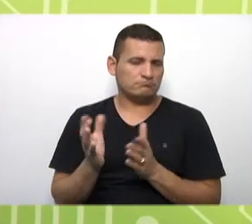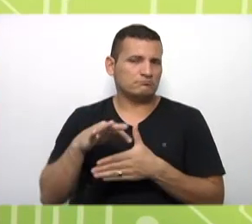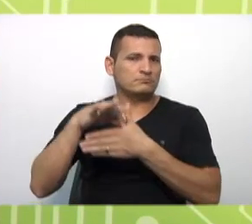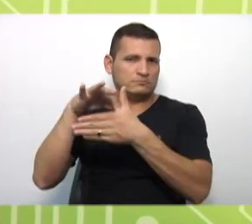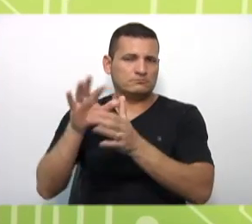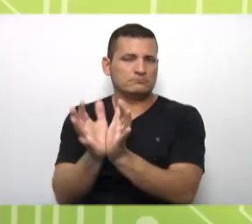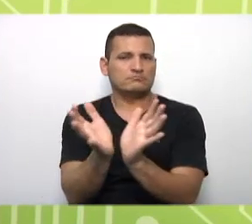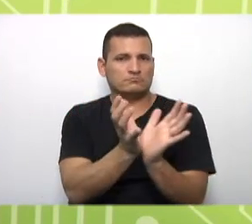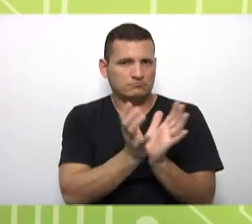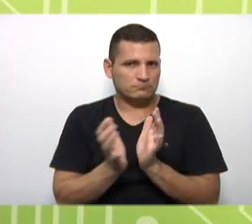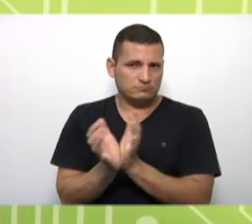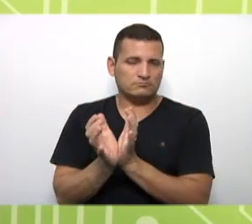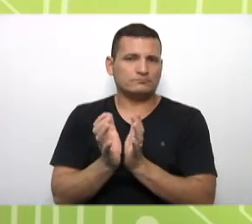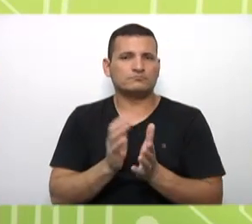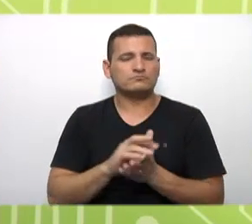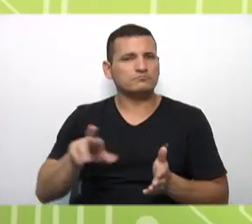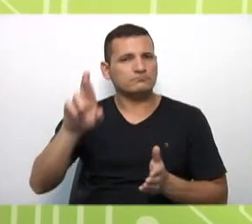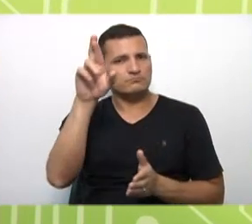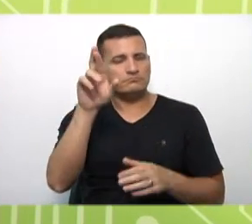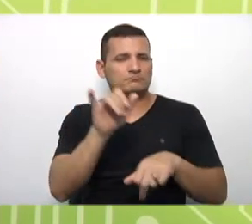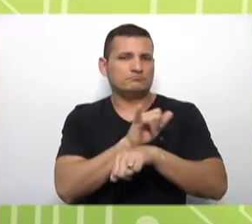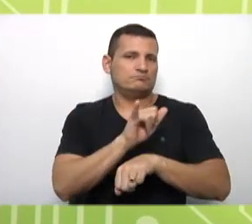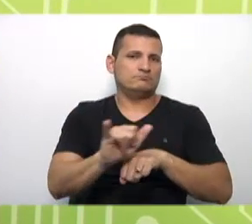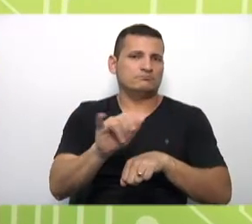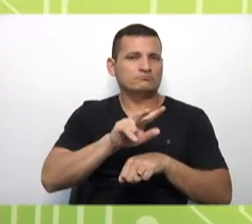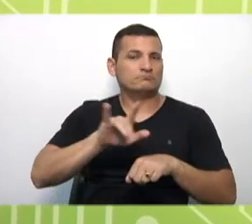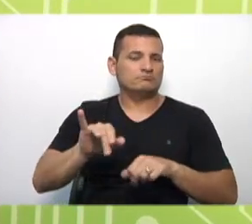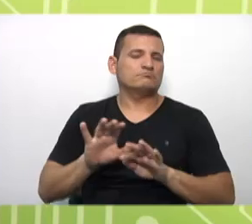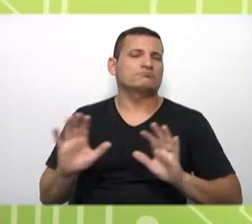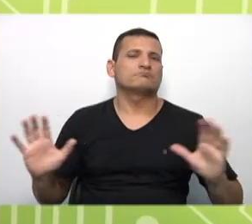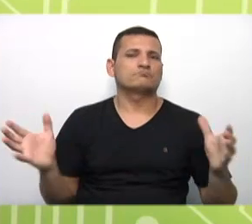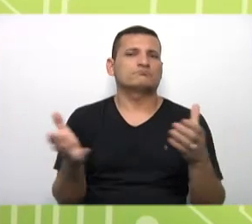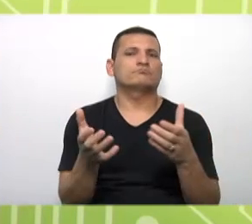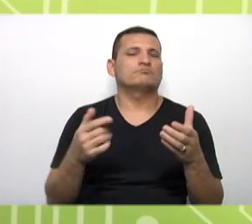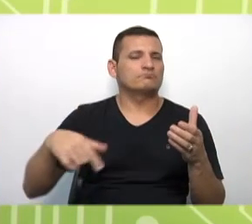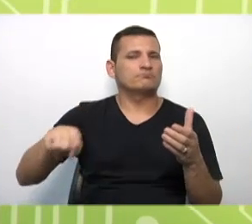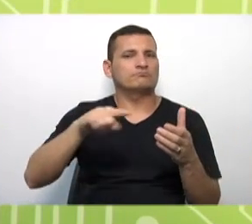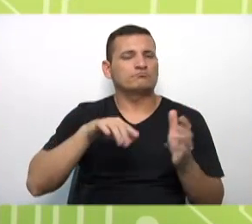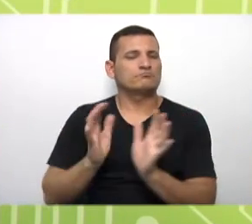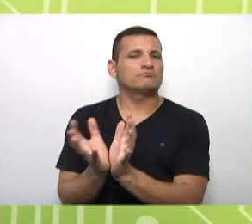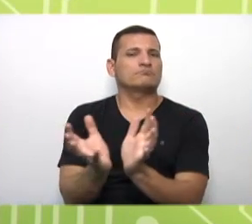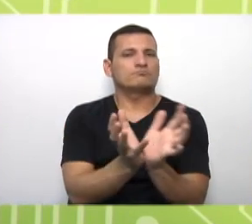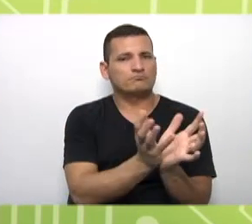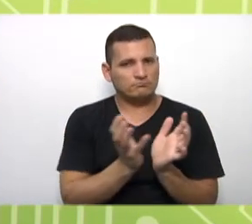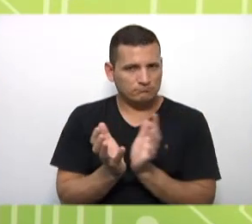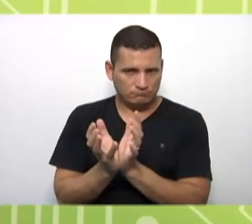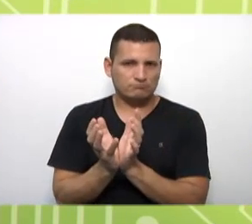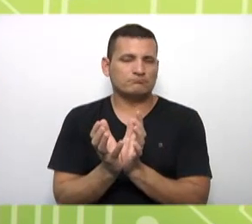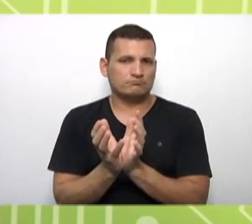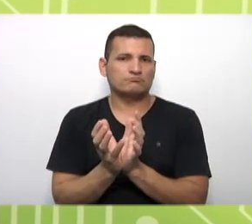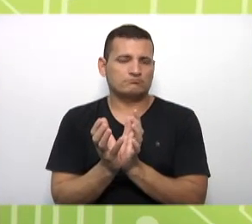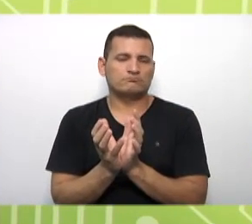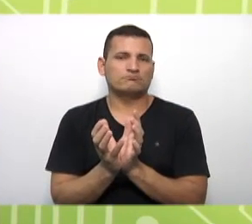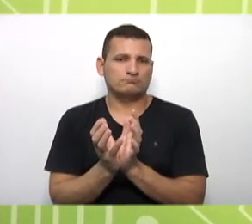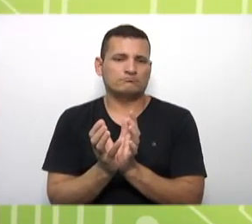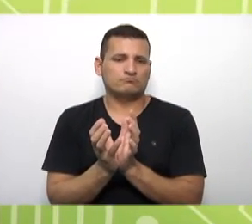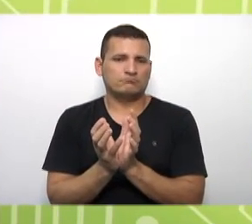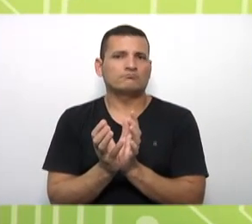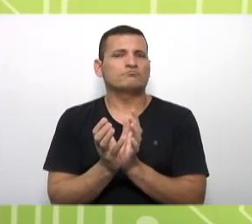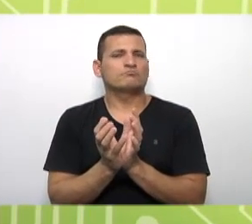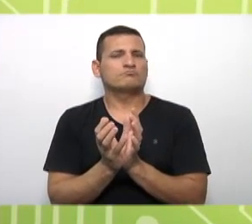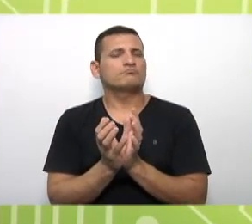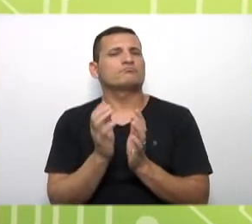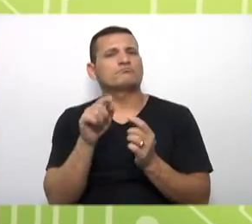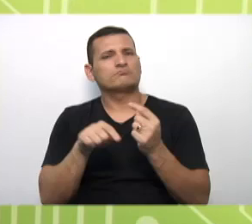equipes. E aí as decisões estratégicas vai ser tomada em conjunto com essas equipes para alinhar os